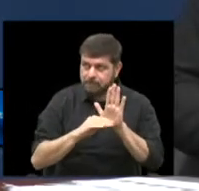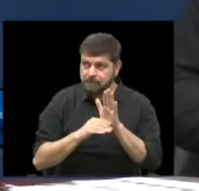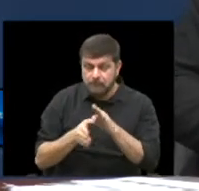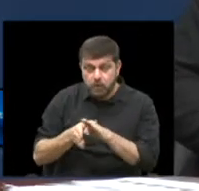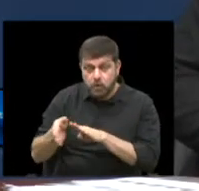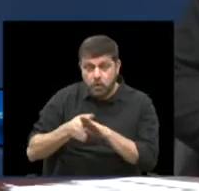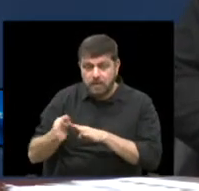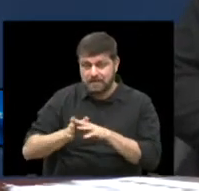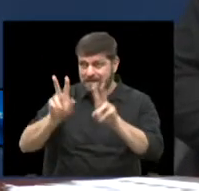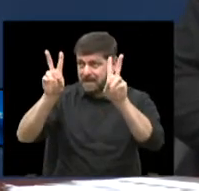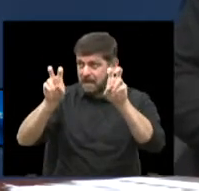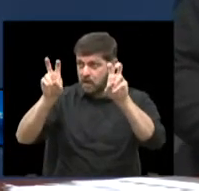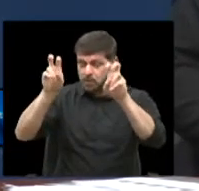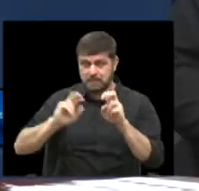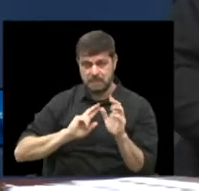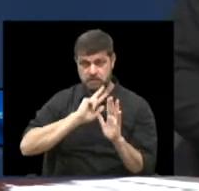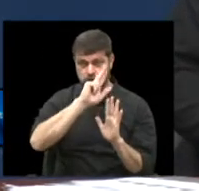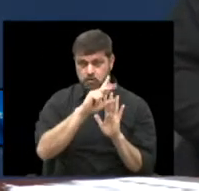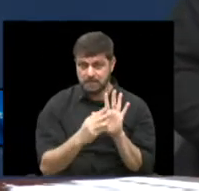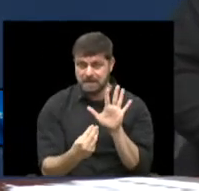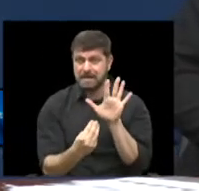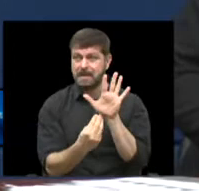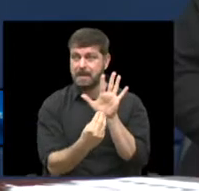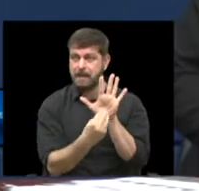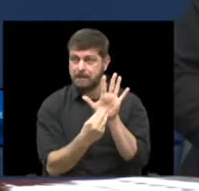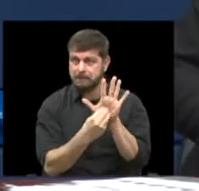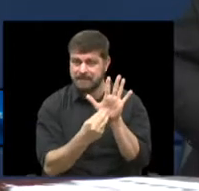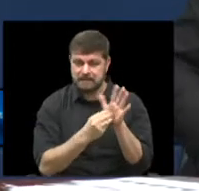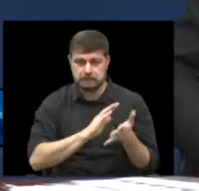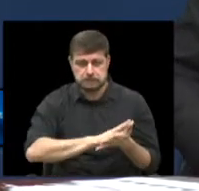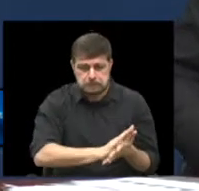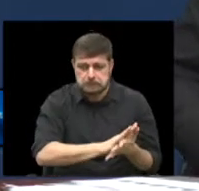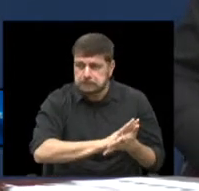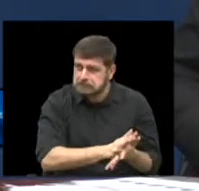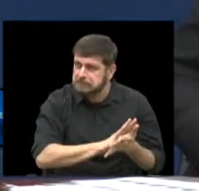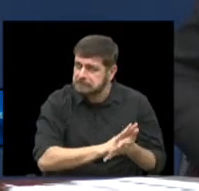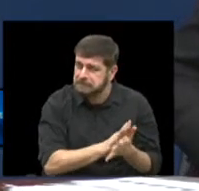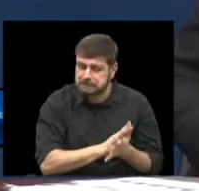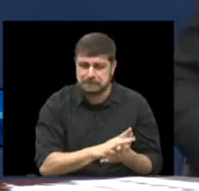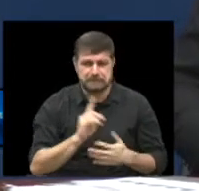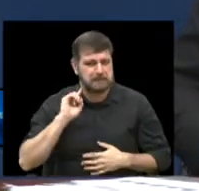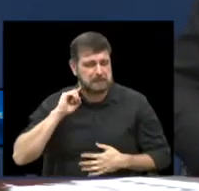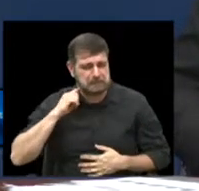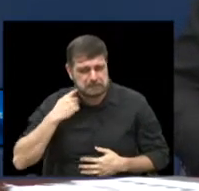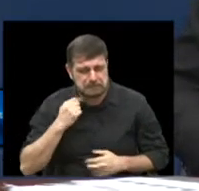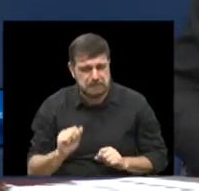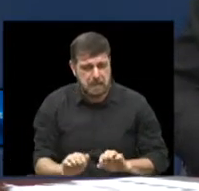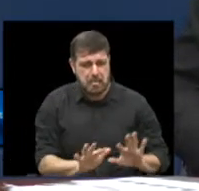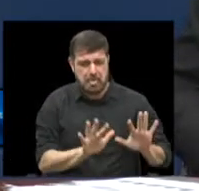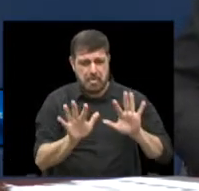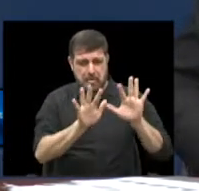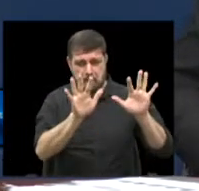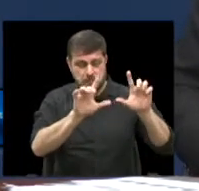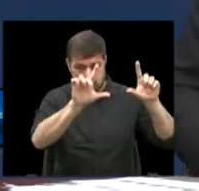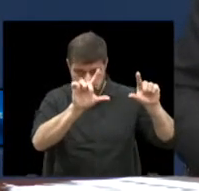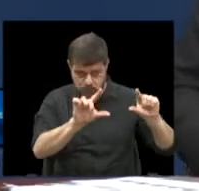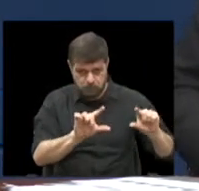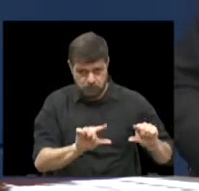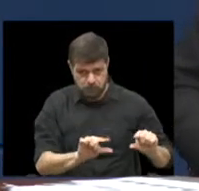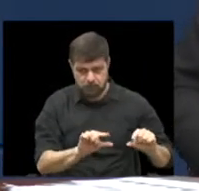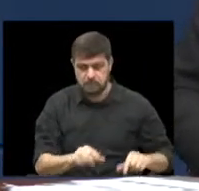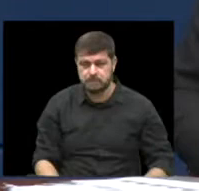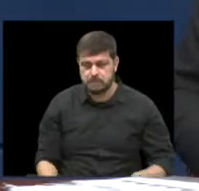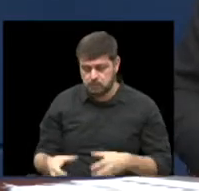entidades da sociedade civil para a prevenção aos danos ambientais e da outras providências. Parecer da Comissão de